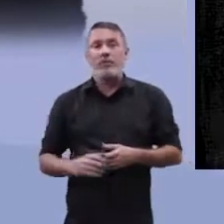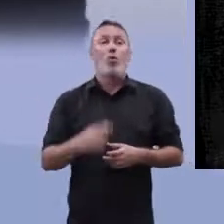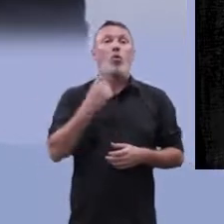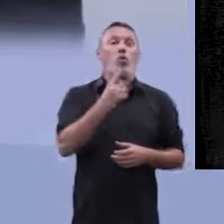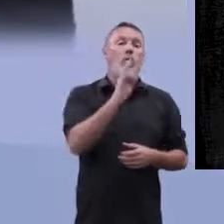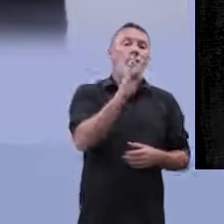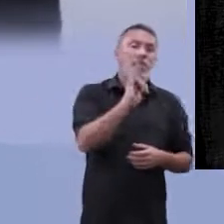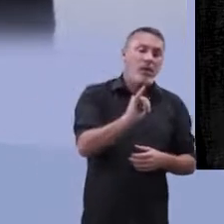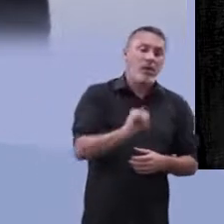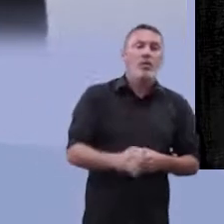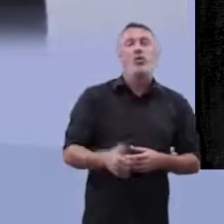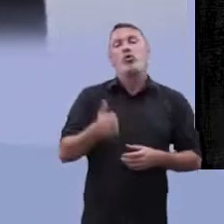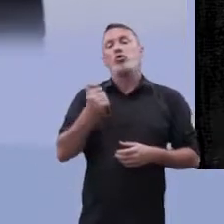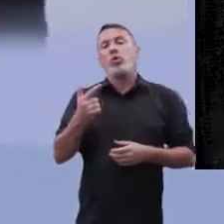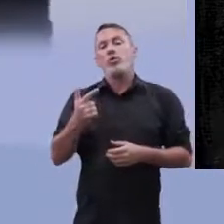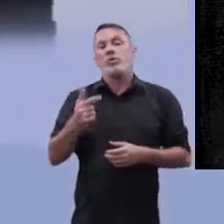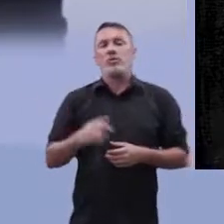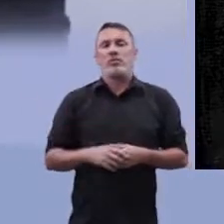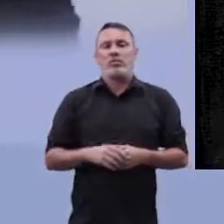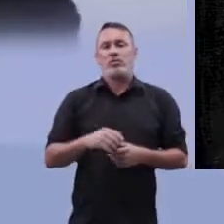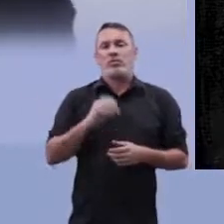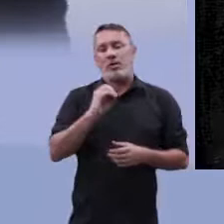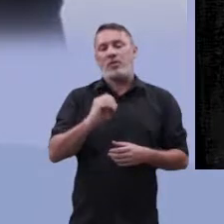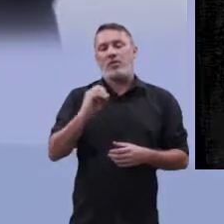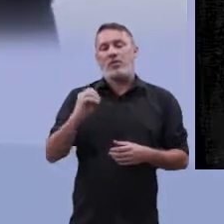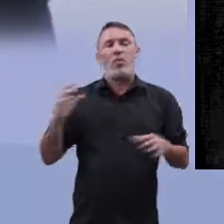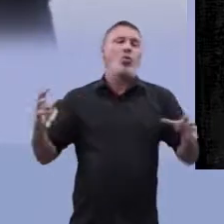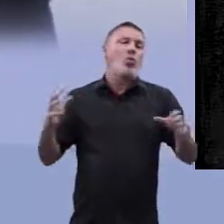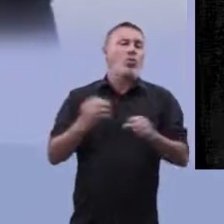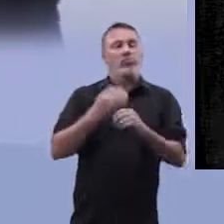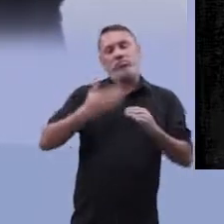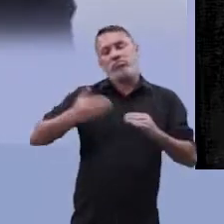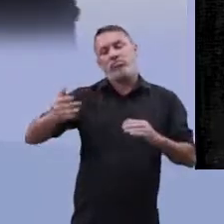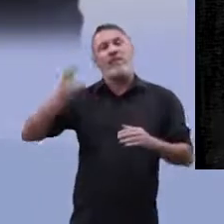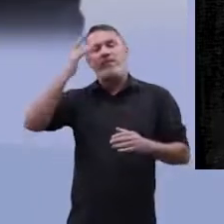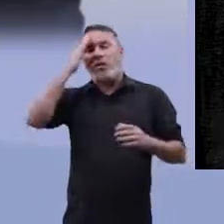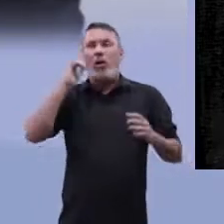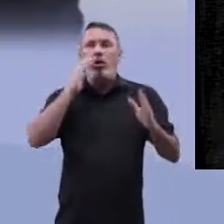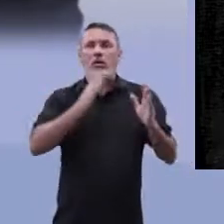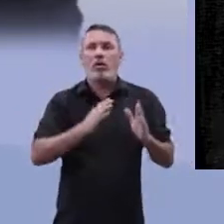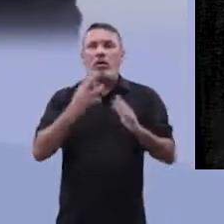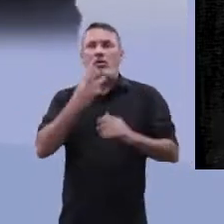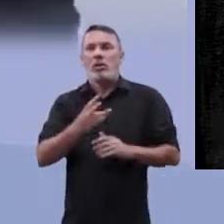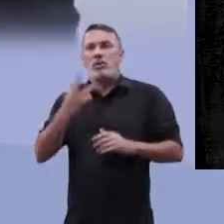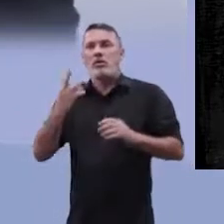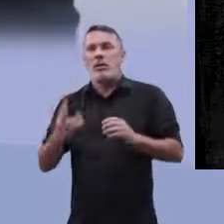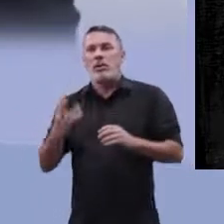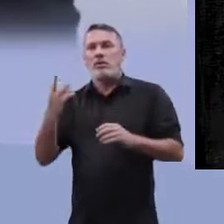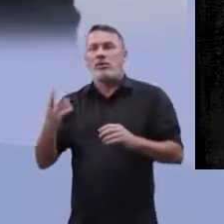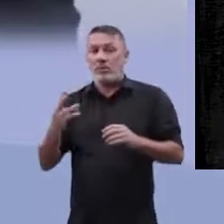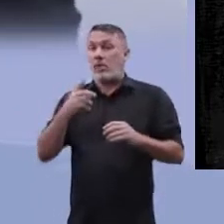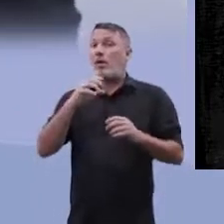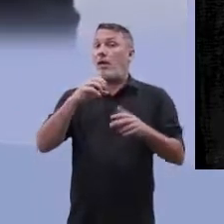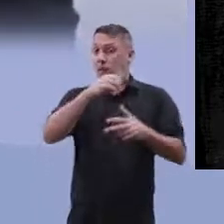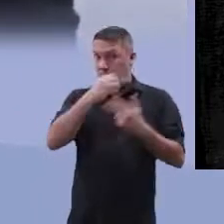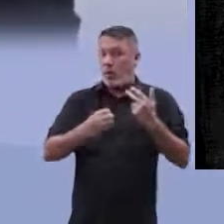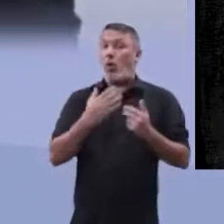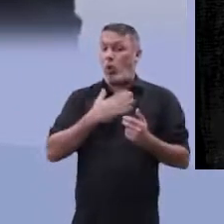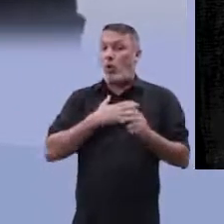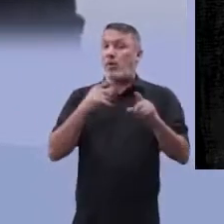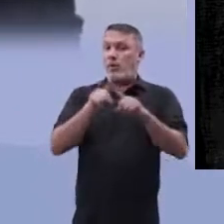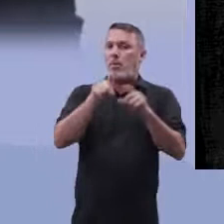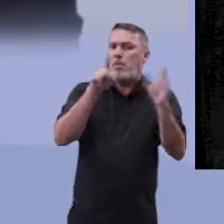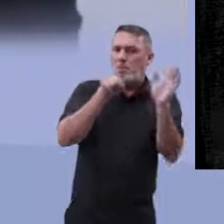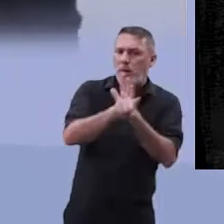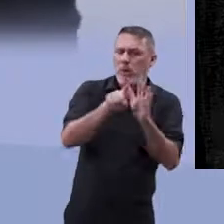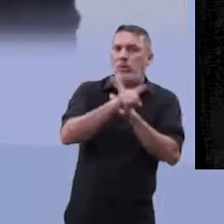zeros. 1 trilhão, 12 zeros. E assim sucessivamente. Né? Você sabe, o Enem gosta